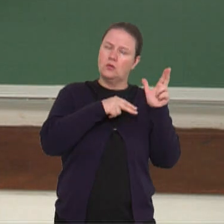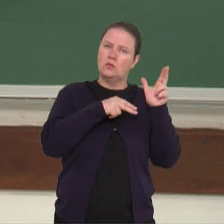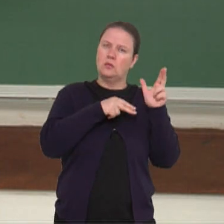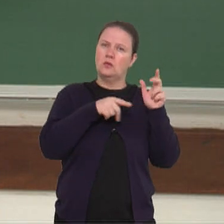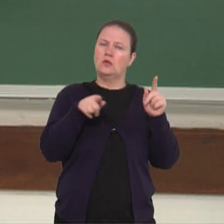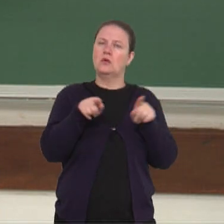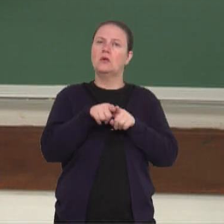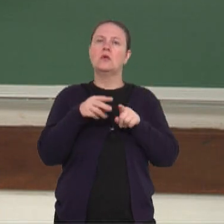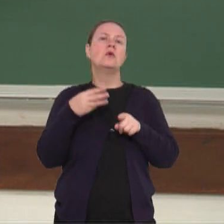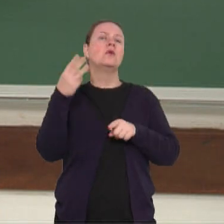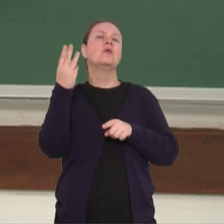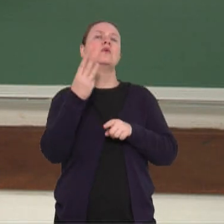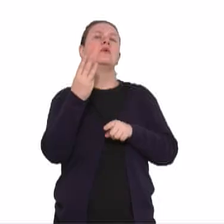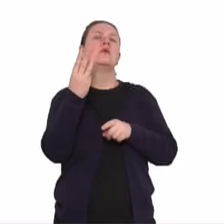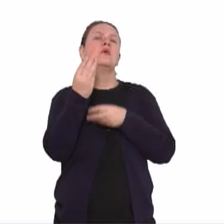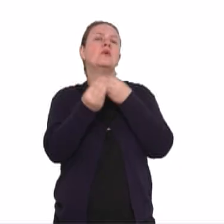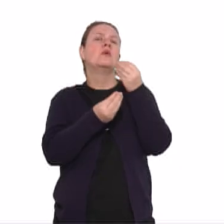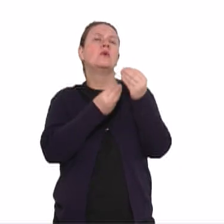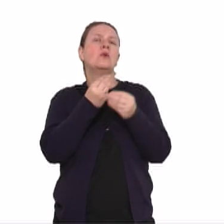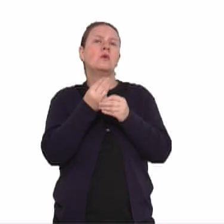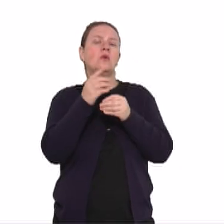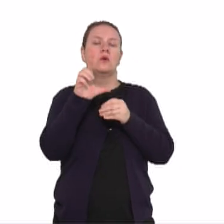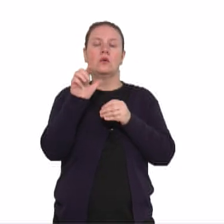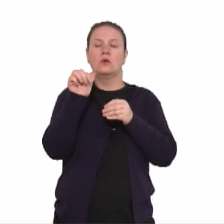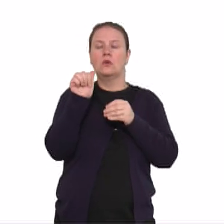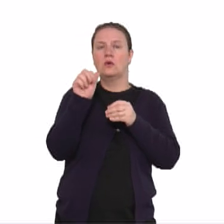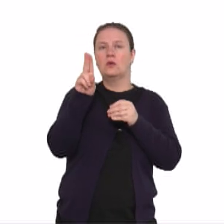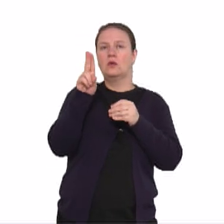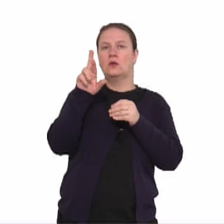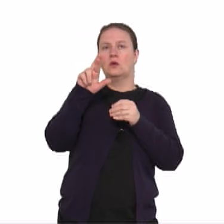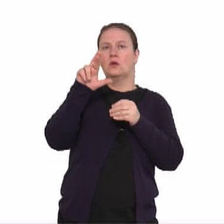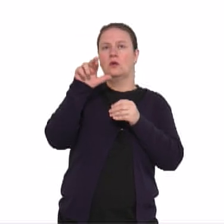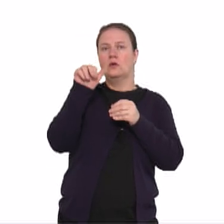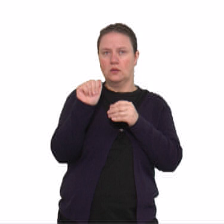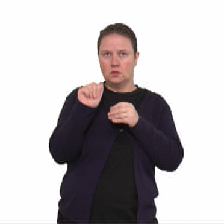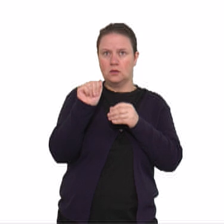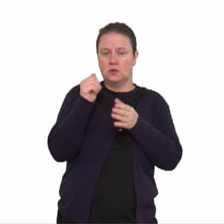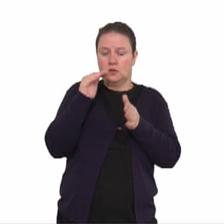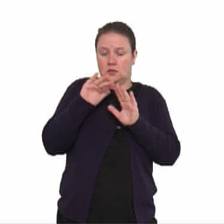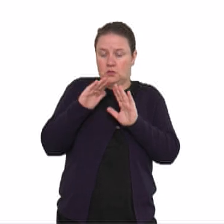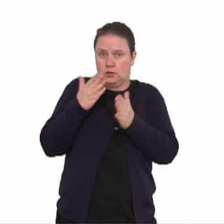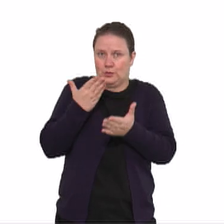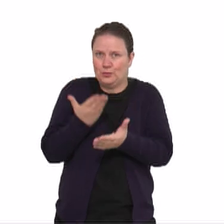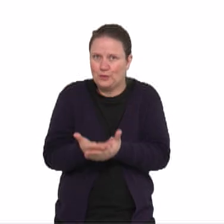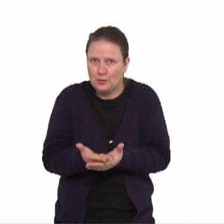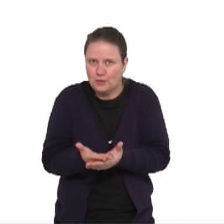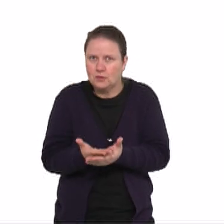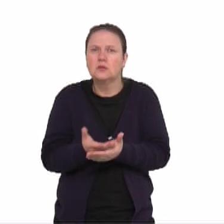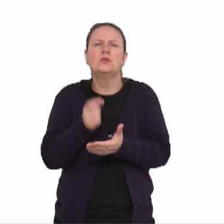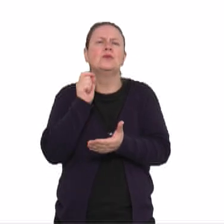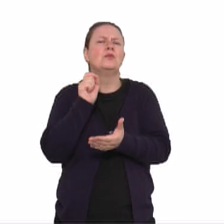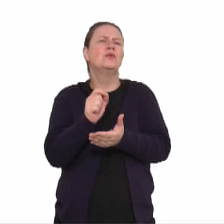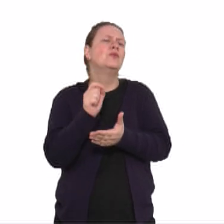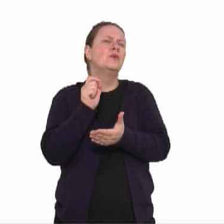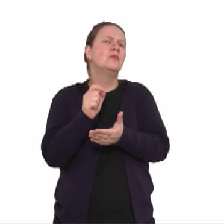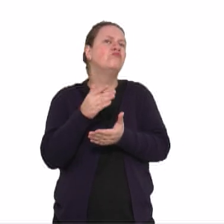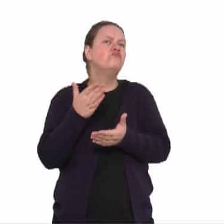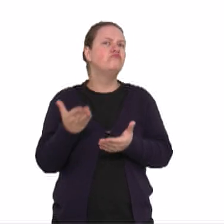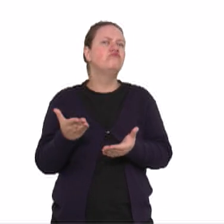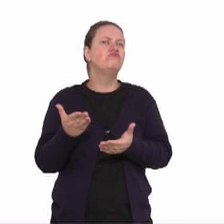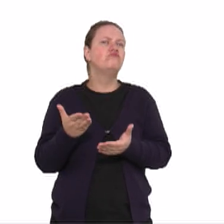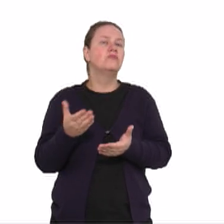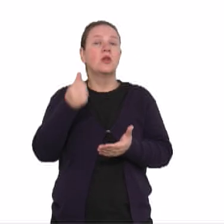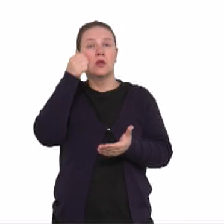e o 3, como ficou? Laura to the school, para a escola. It was closed.